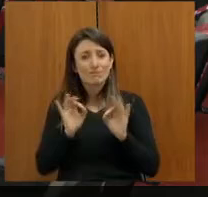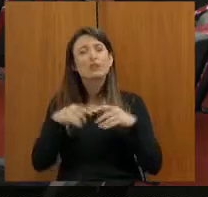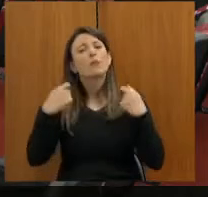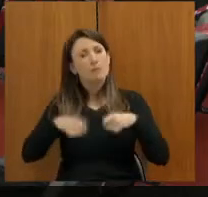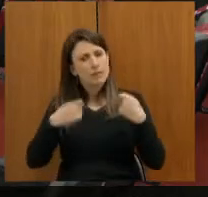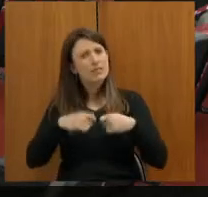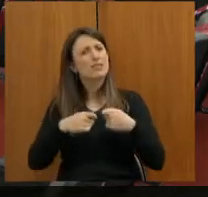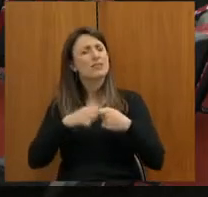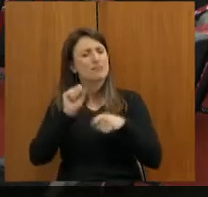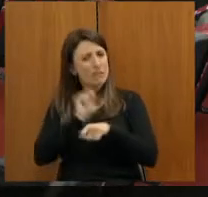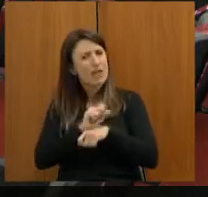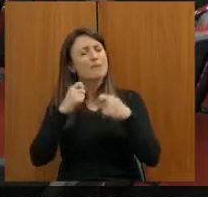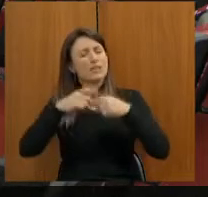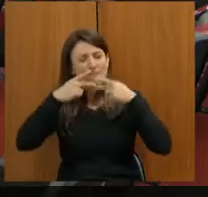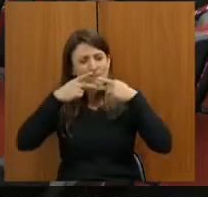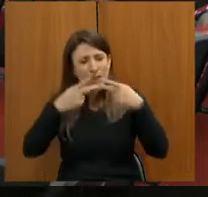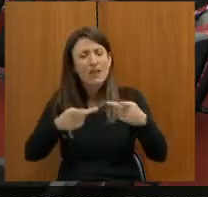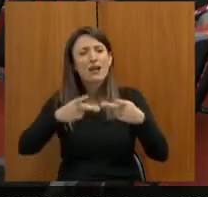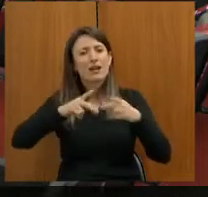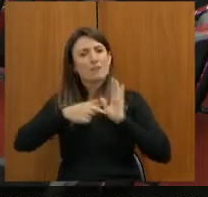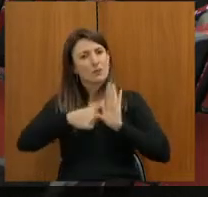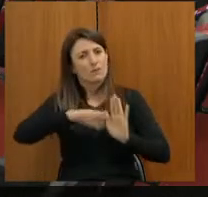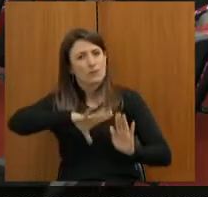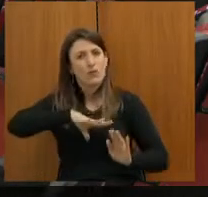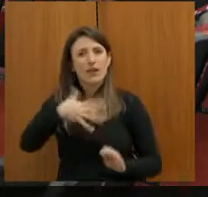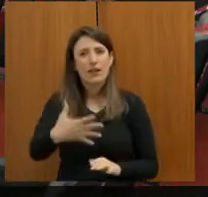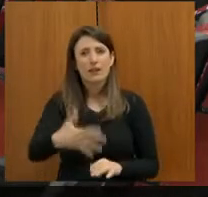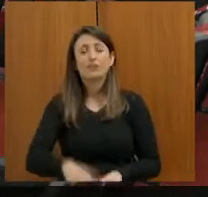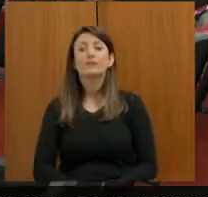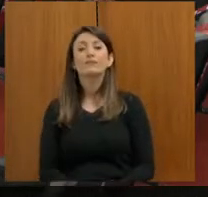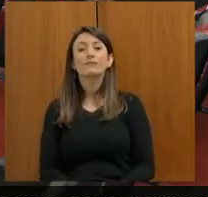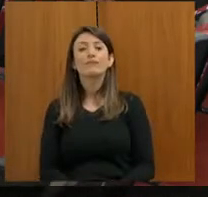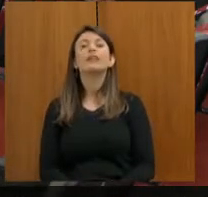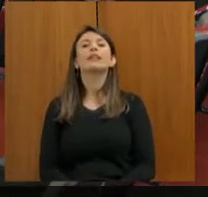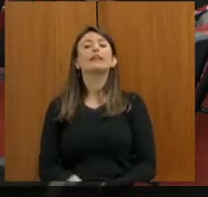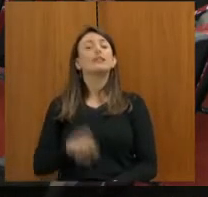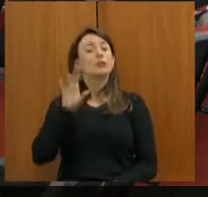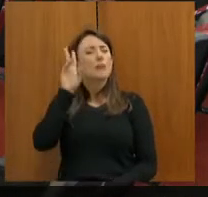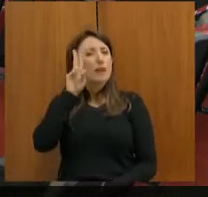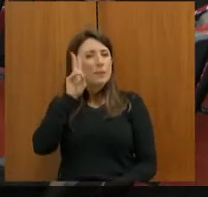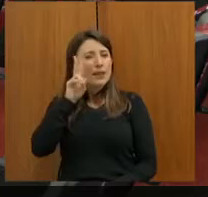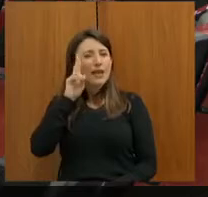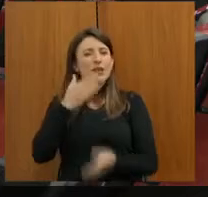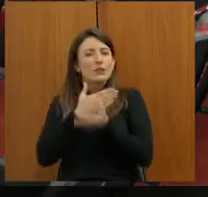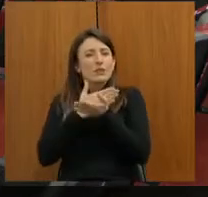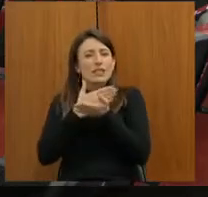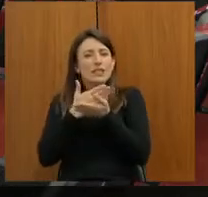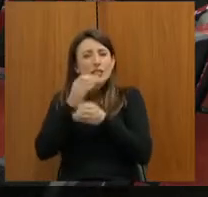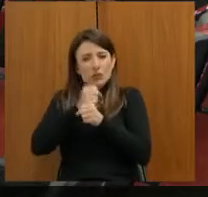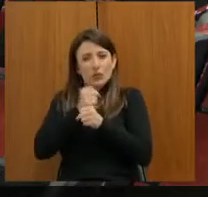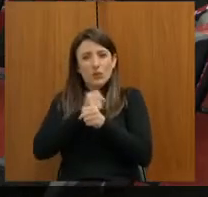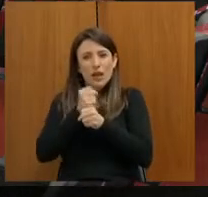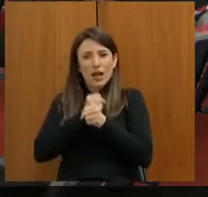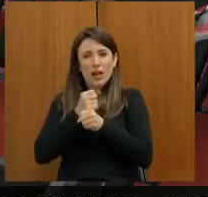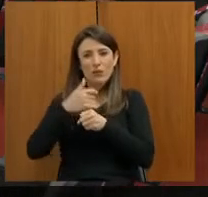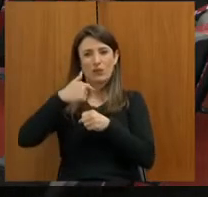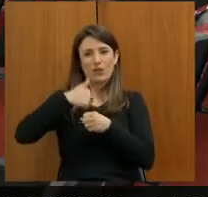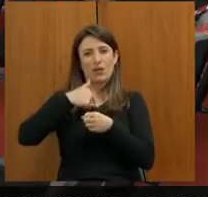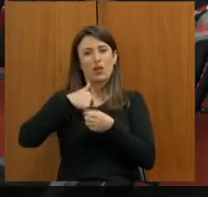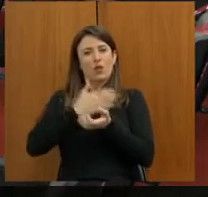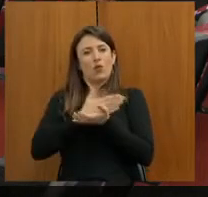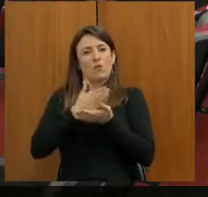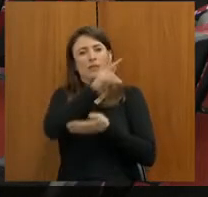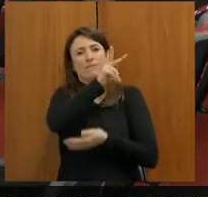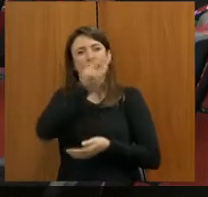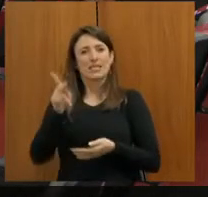e aí a professora só e aqui no começo do ano quando eu assumi a presidência aqui